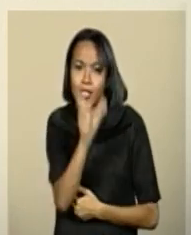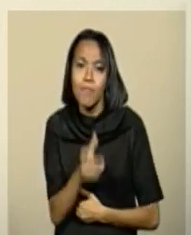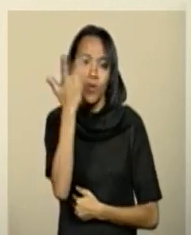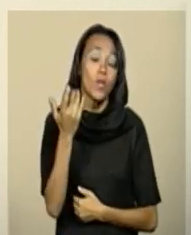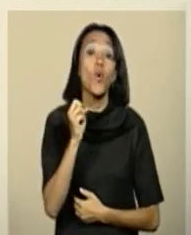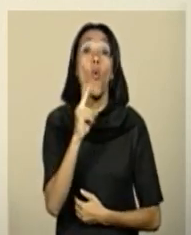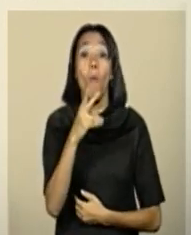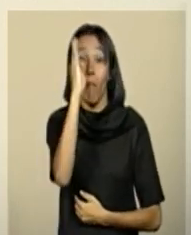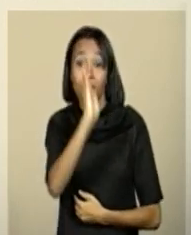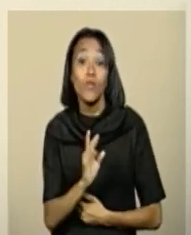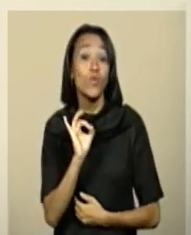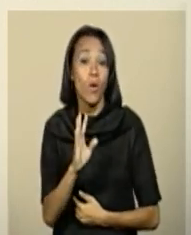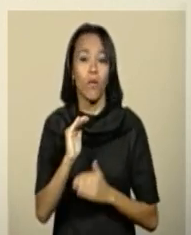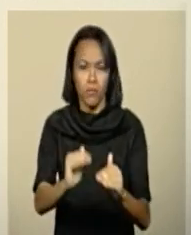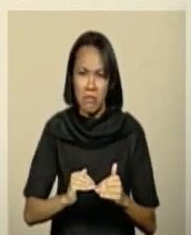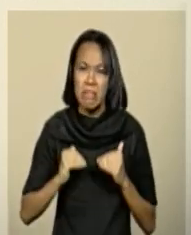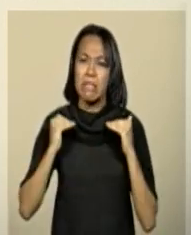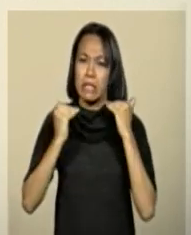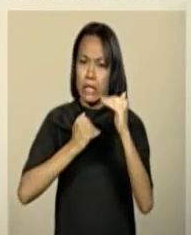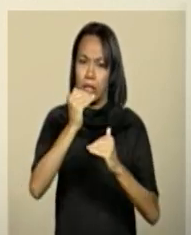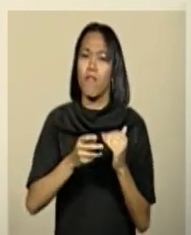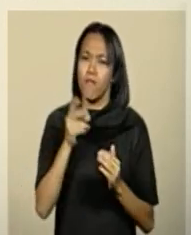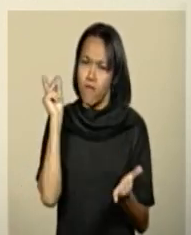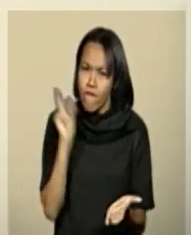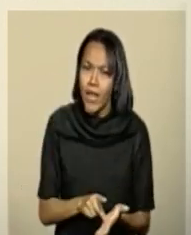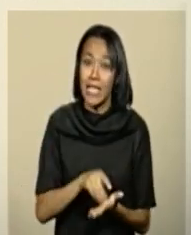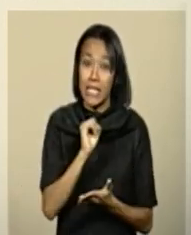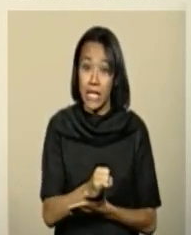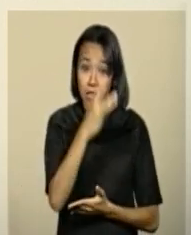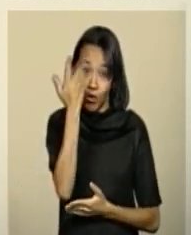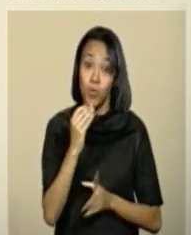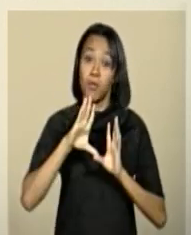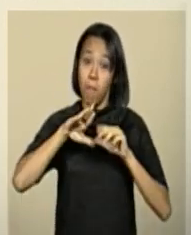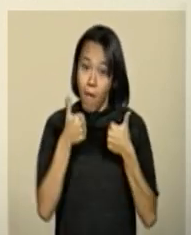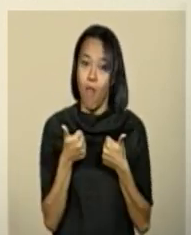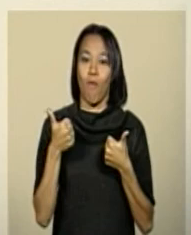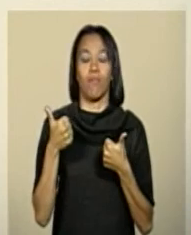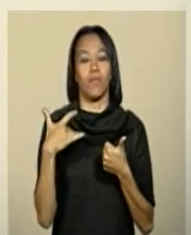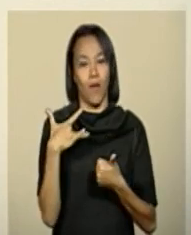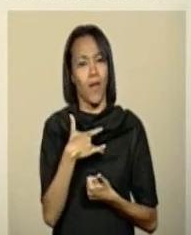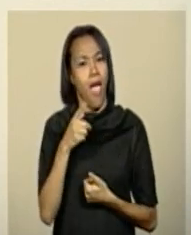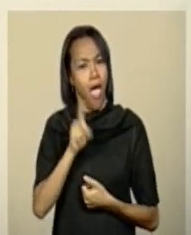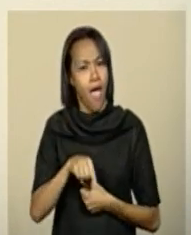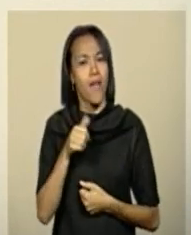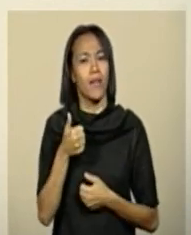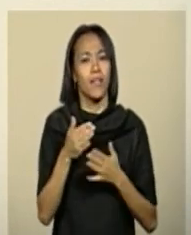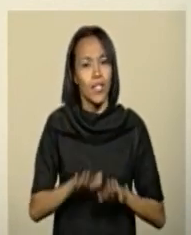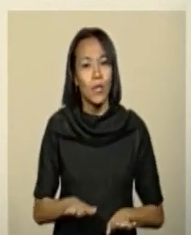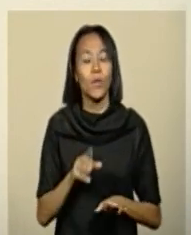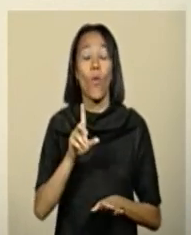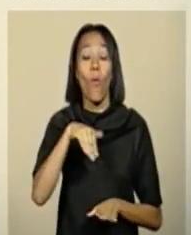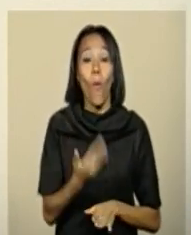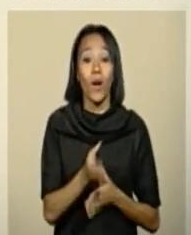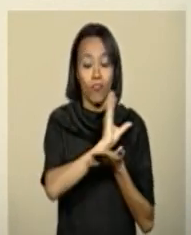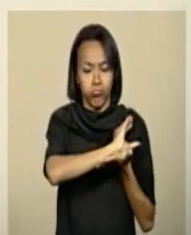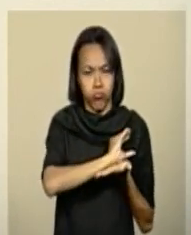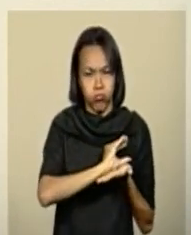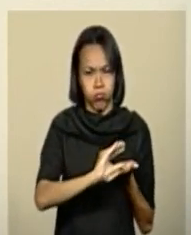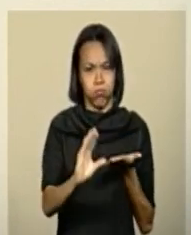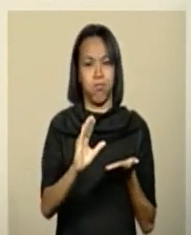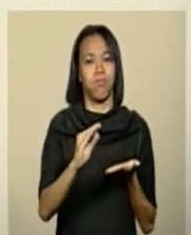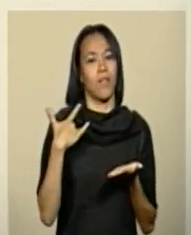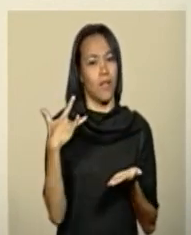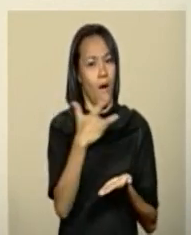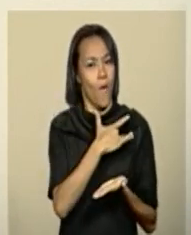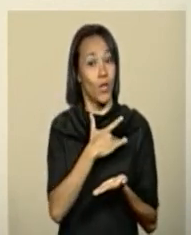só se desenvolve de verdade se a vida das pessoas melhora. É isso que estamos fazendo quando investimos na saúde,